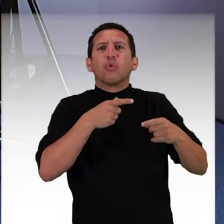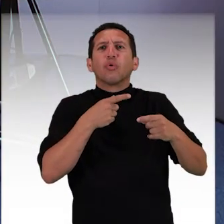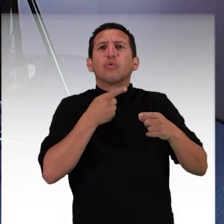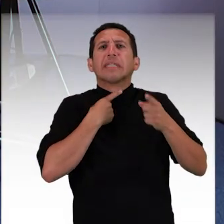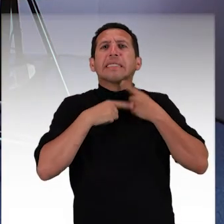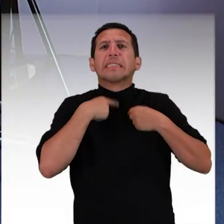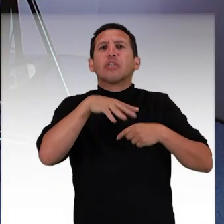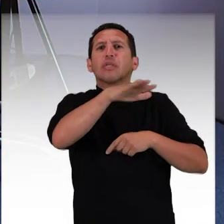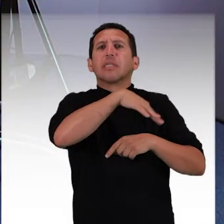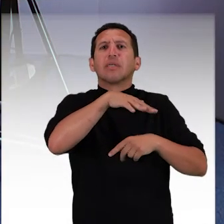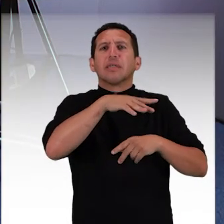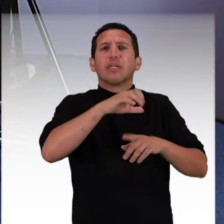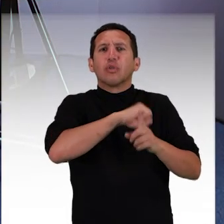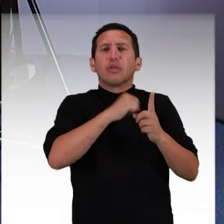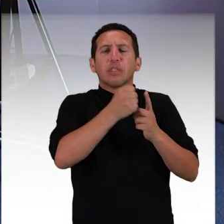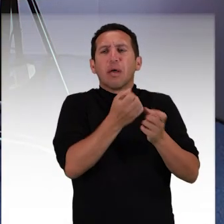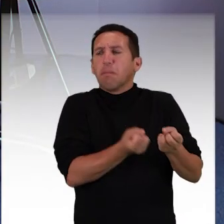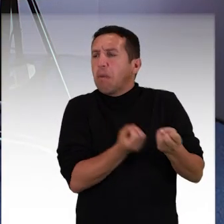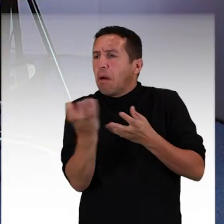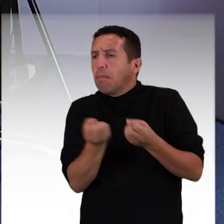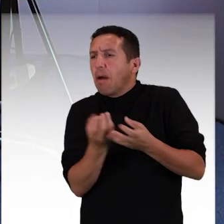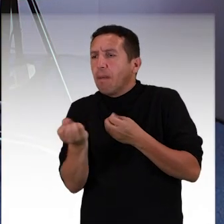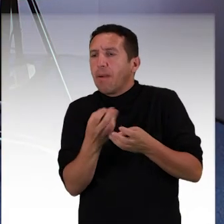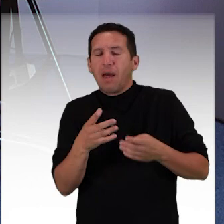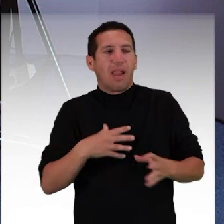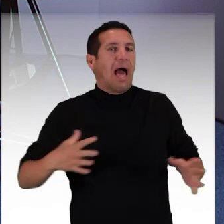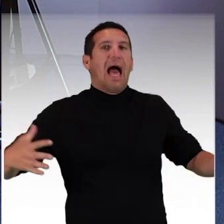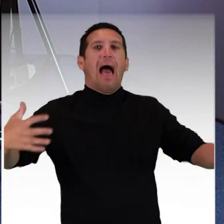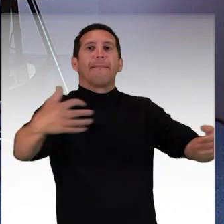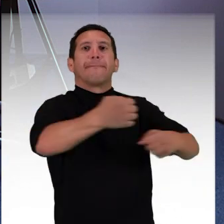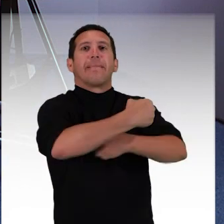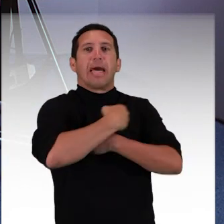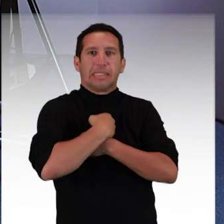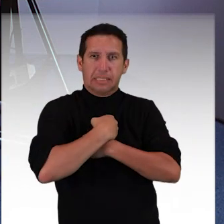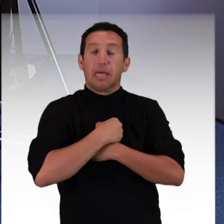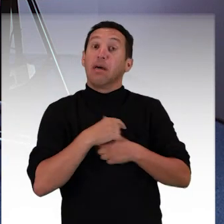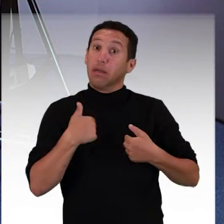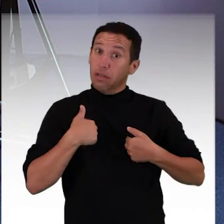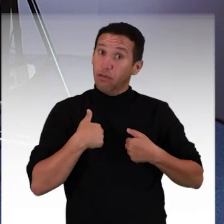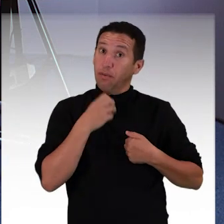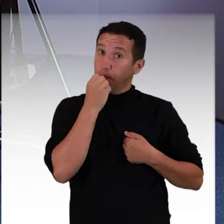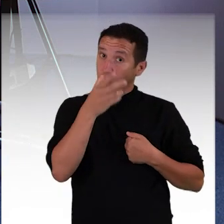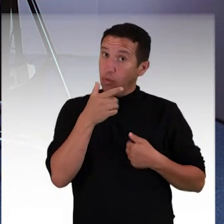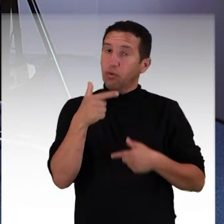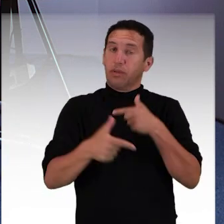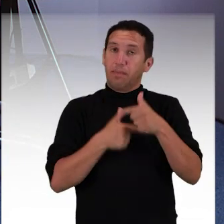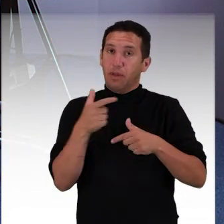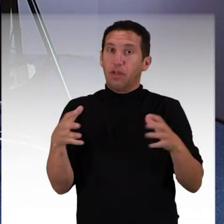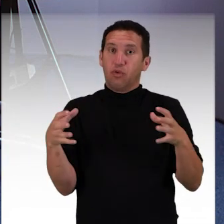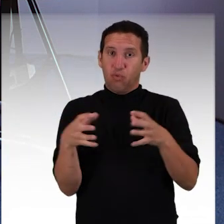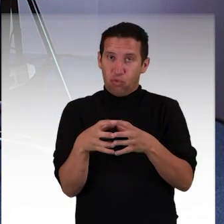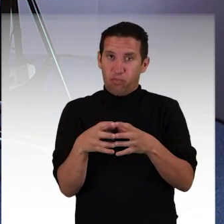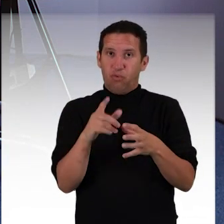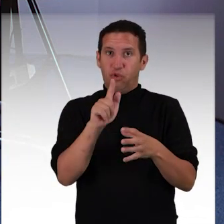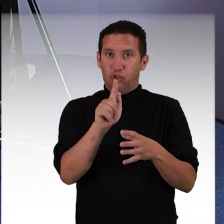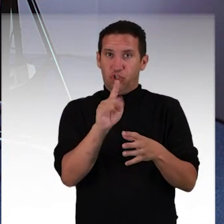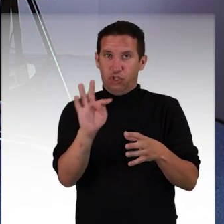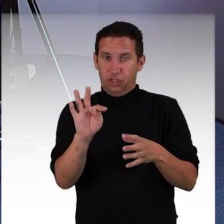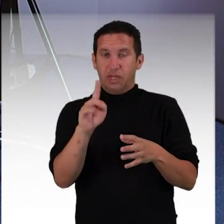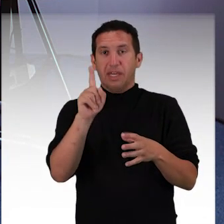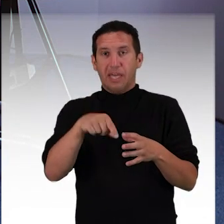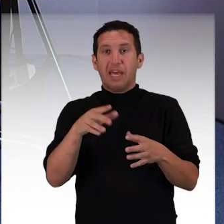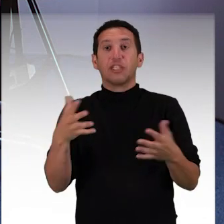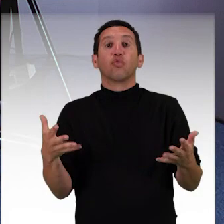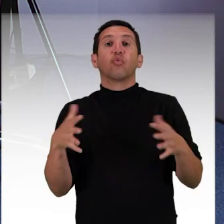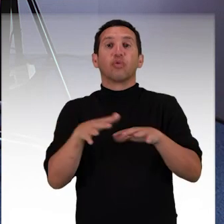demandas da sociedade relacionadas aos direitos da cidadão e ali foi muito ficando porque eu atuei num grupo de